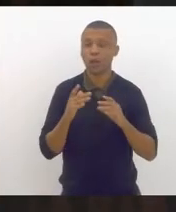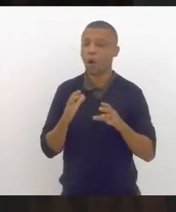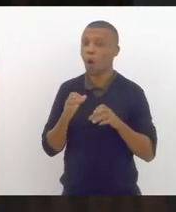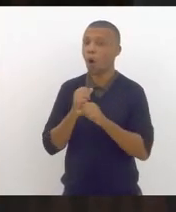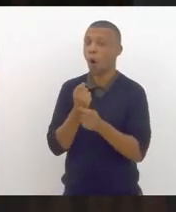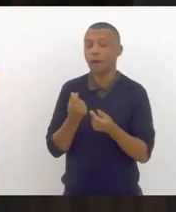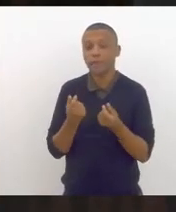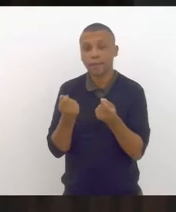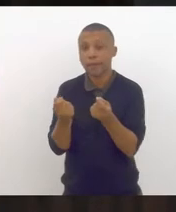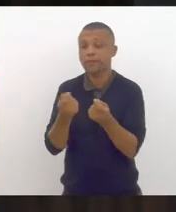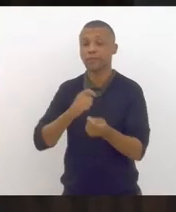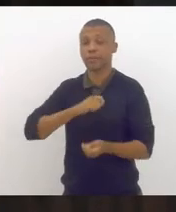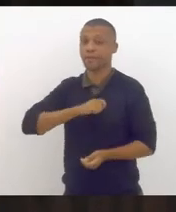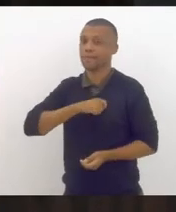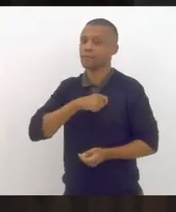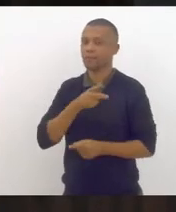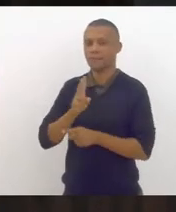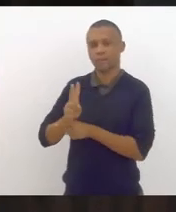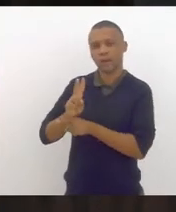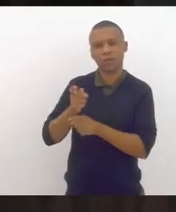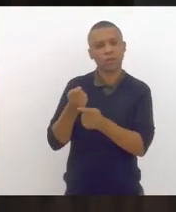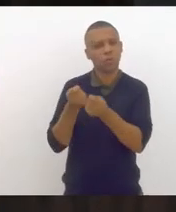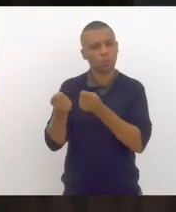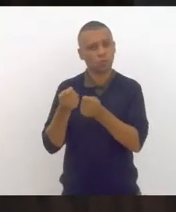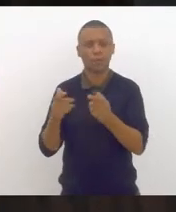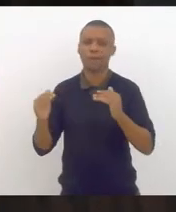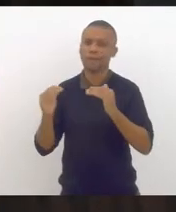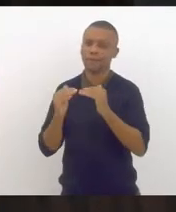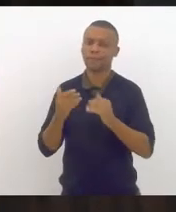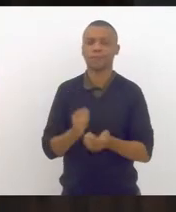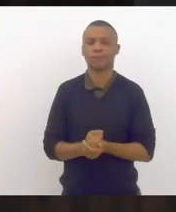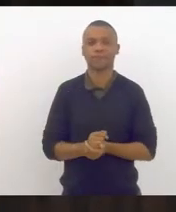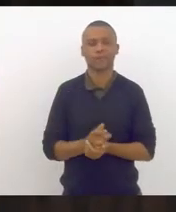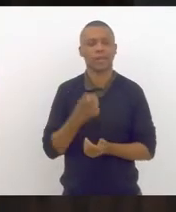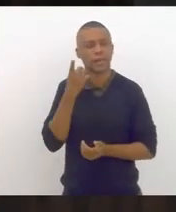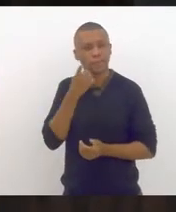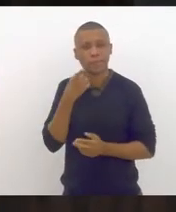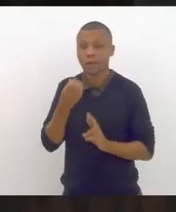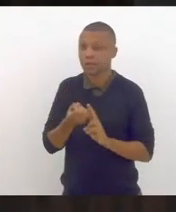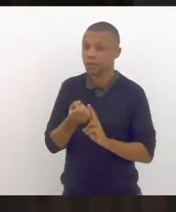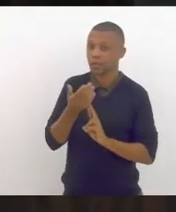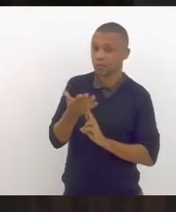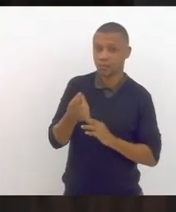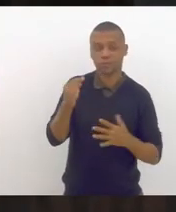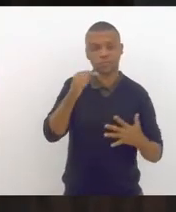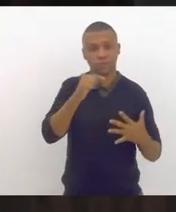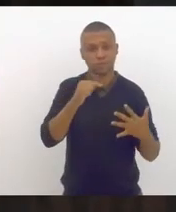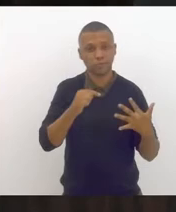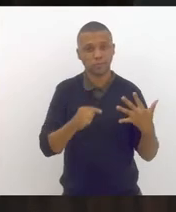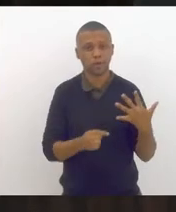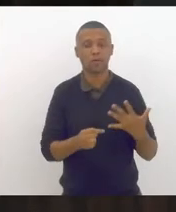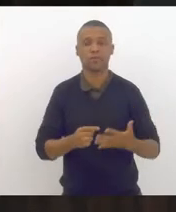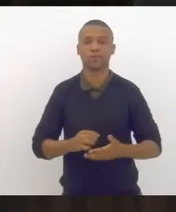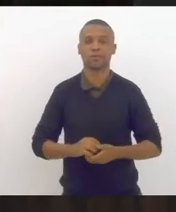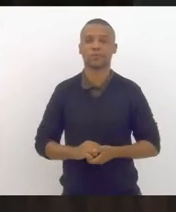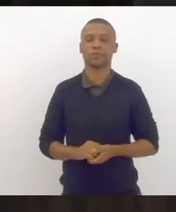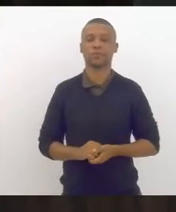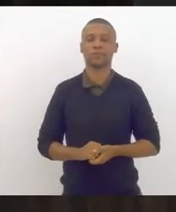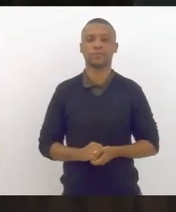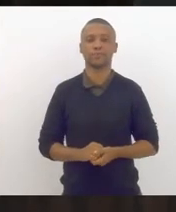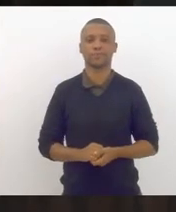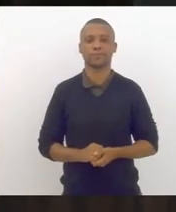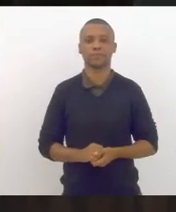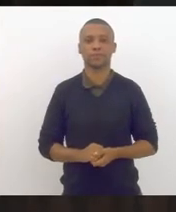Controle, favorável. Relatores, deputados Jorge Felipe Neto, Rosane Félix, Dr. Deodalto, Alexandre Knoploch e